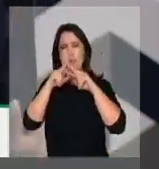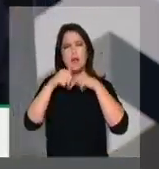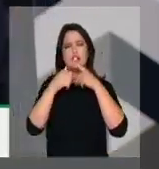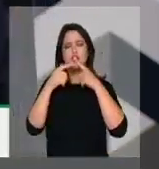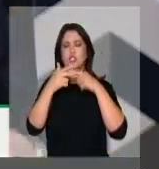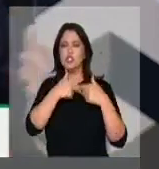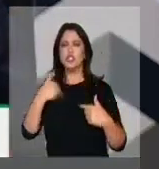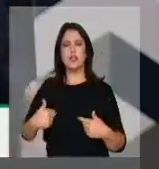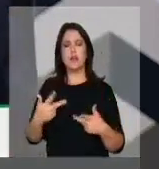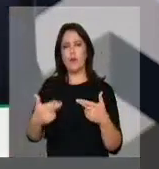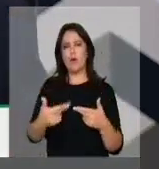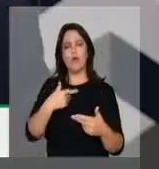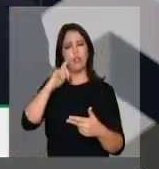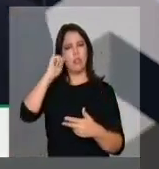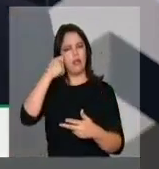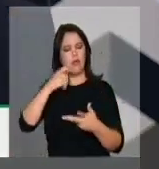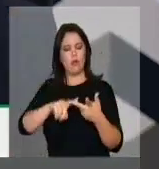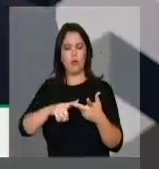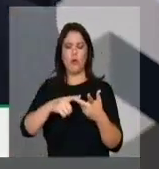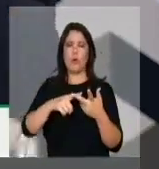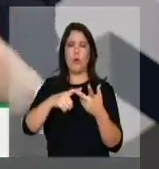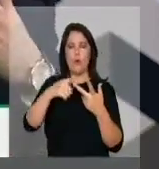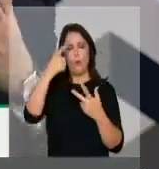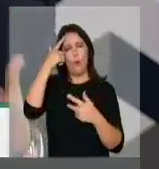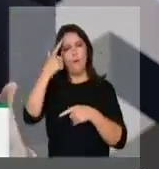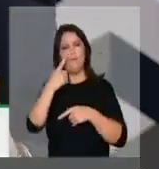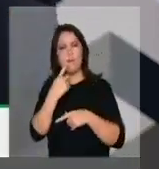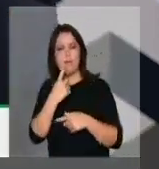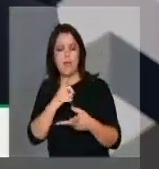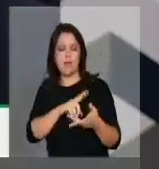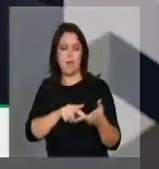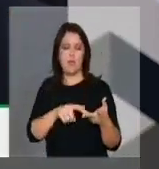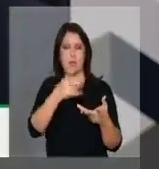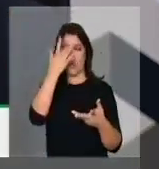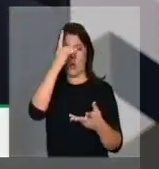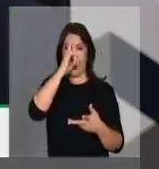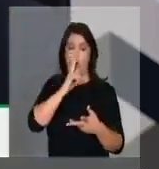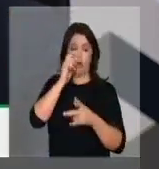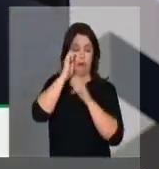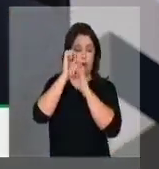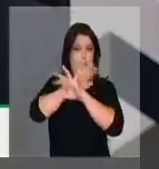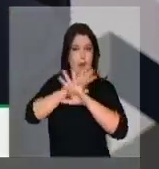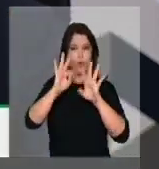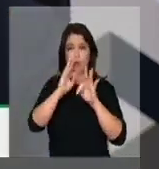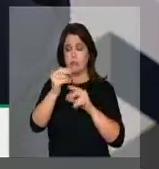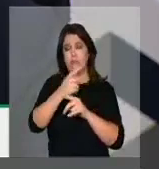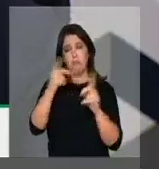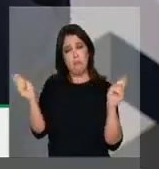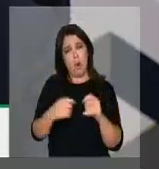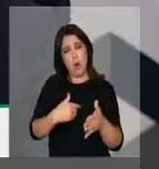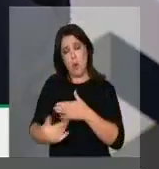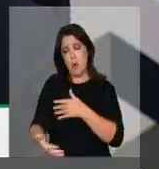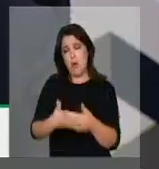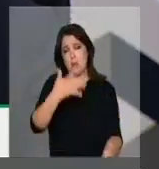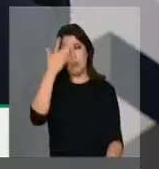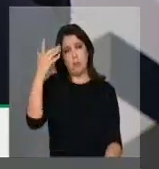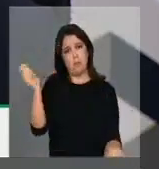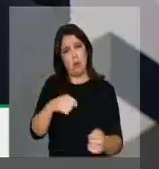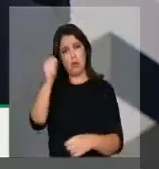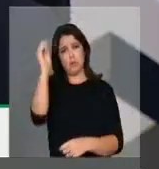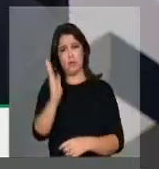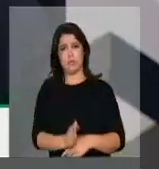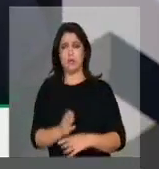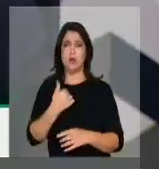chinês no passaporte brasileiro, está bem. Põe negro, põe um ruivo, põe uma loira de olhos claros, todos podem ser